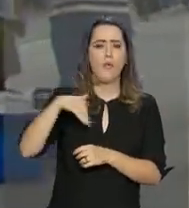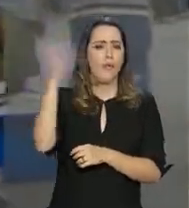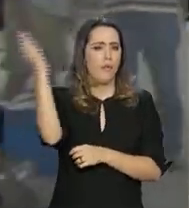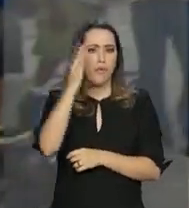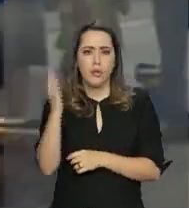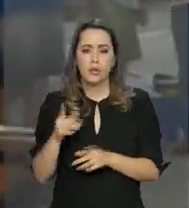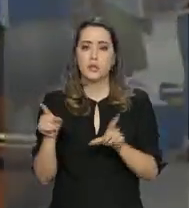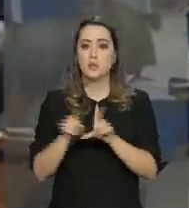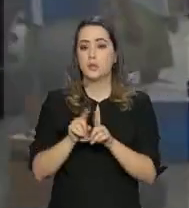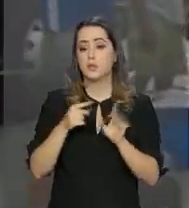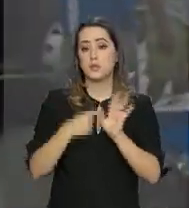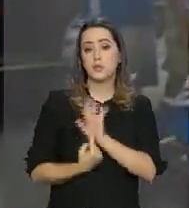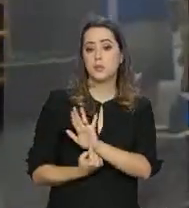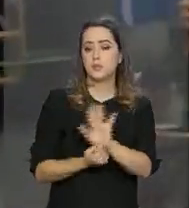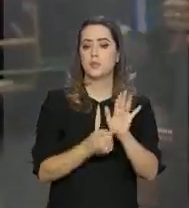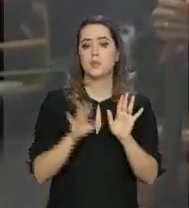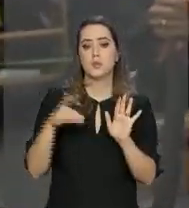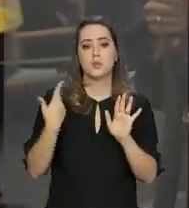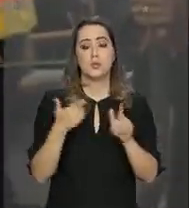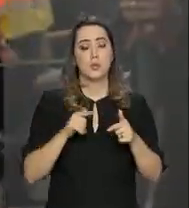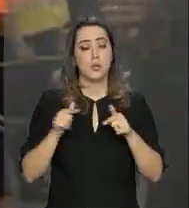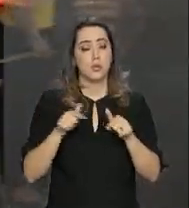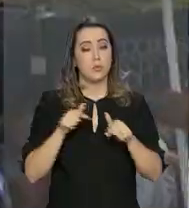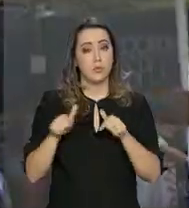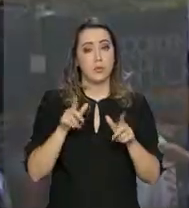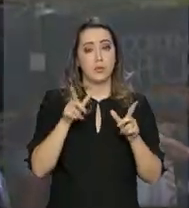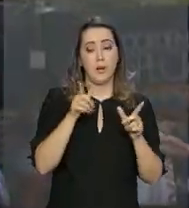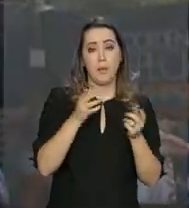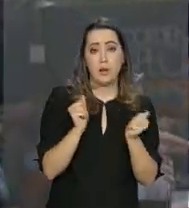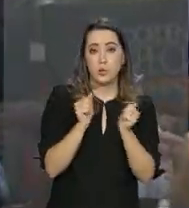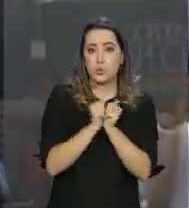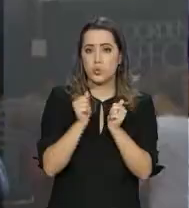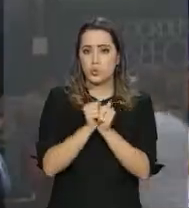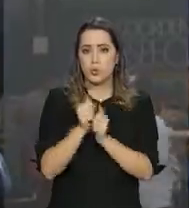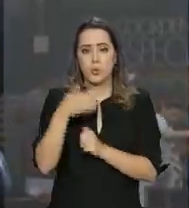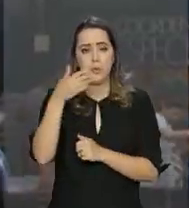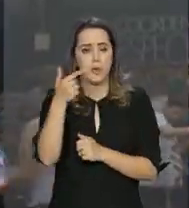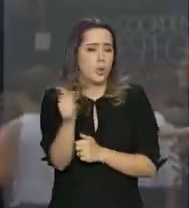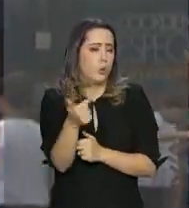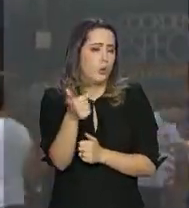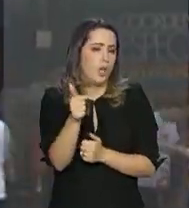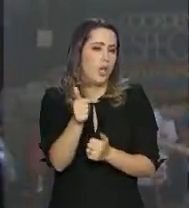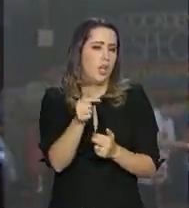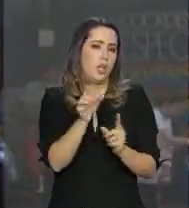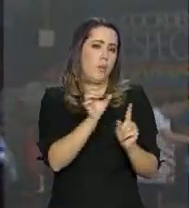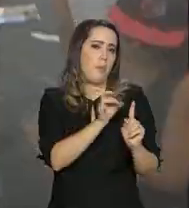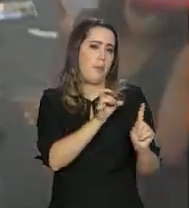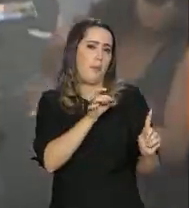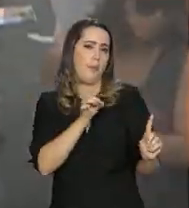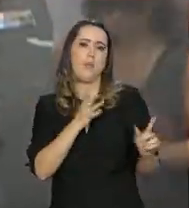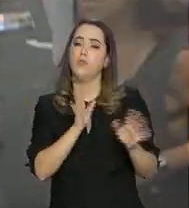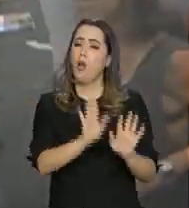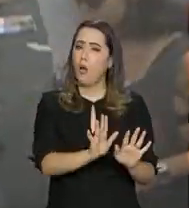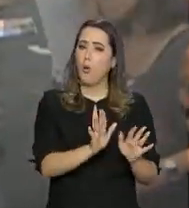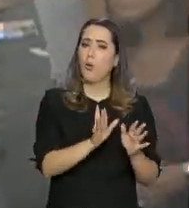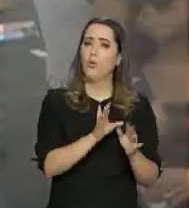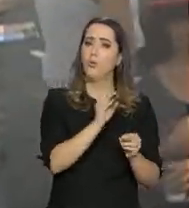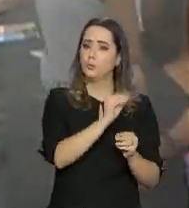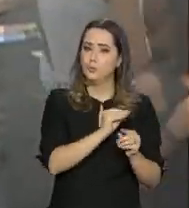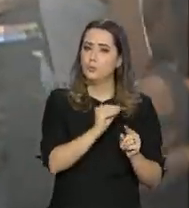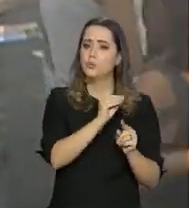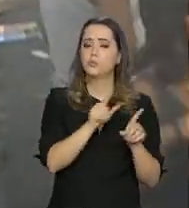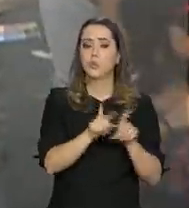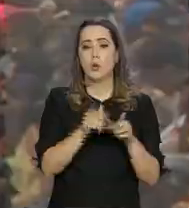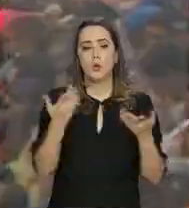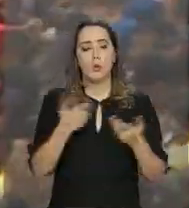os prestadores de serviços para evitar o preconceito. Hoje, Rio de Janeiro, Brasília, São Paulo, Belo Horizonte,